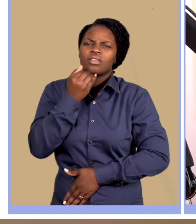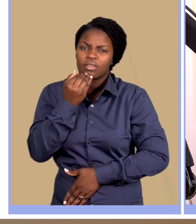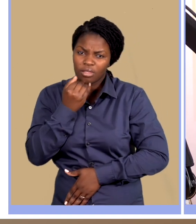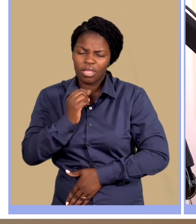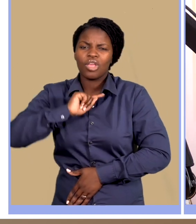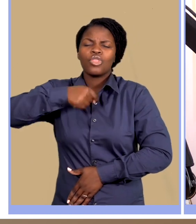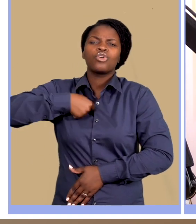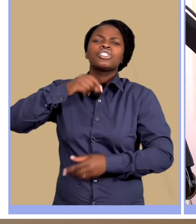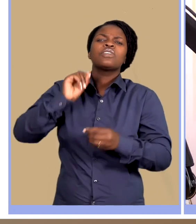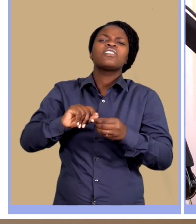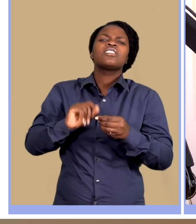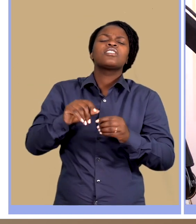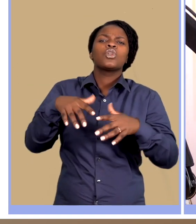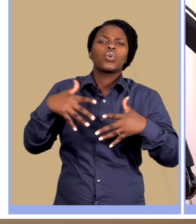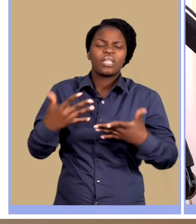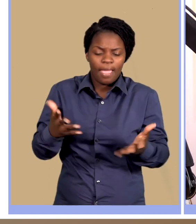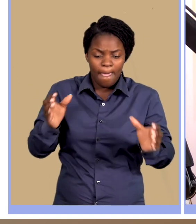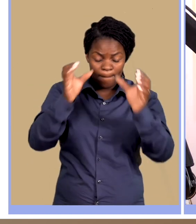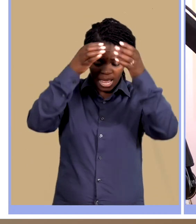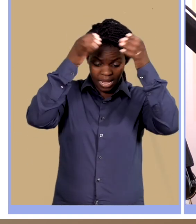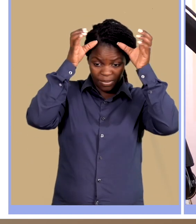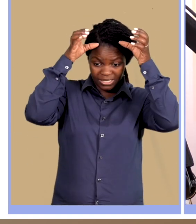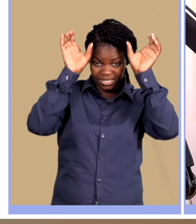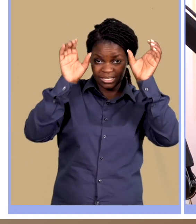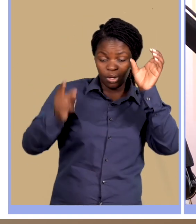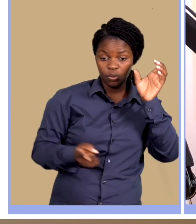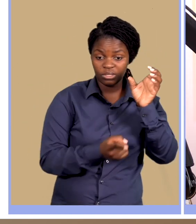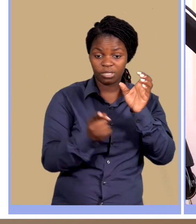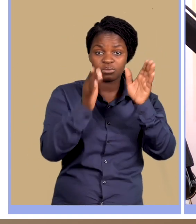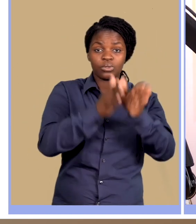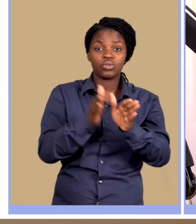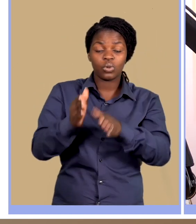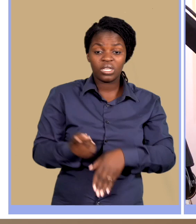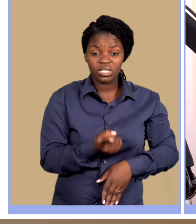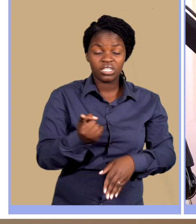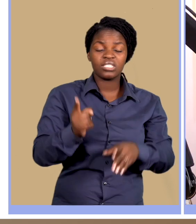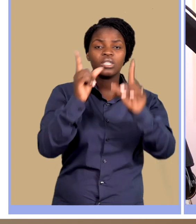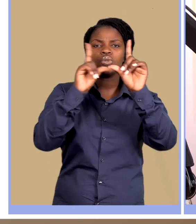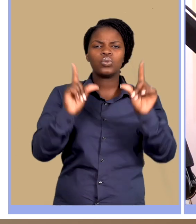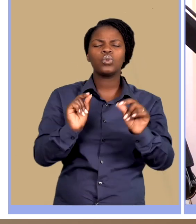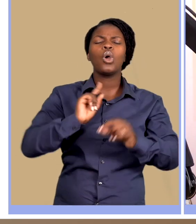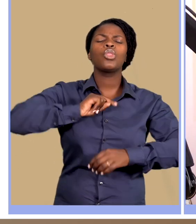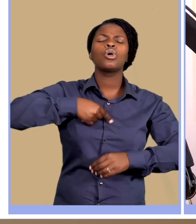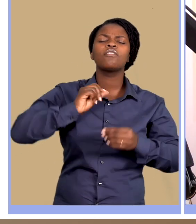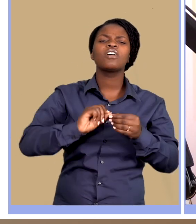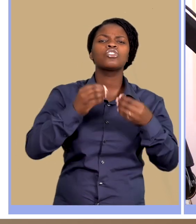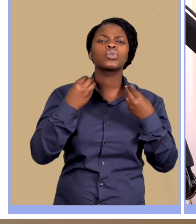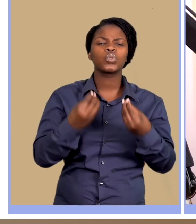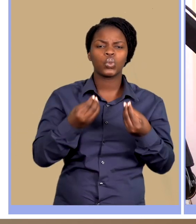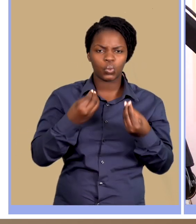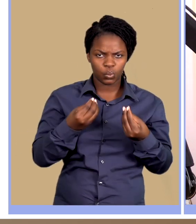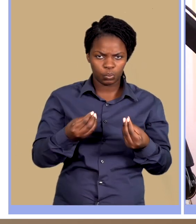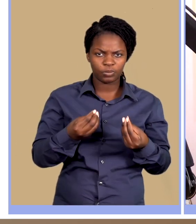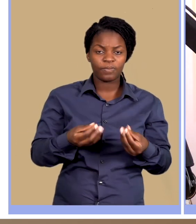investimento estamos a fazer em termos de formação, capacitação e orientação técnica, como é que nós interagimos com o